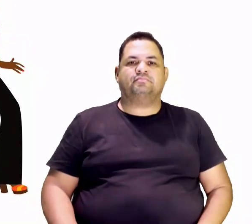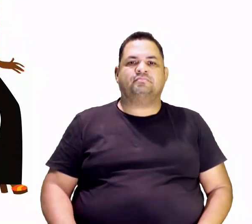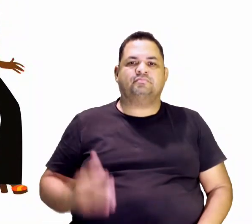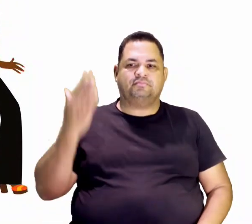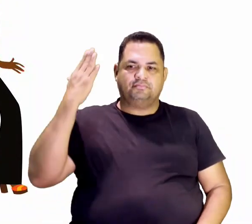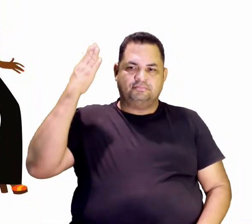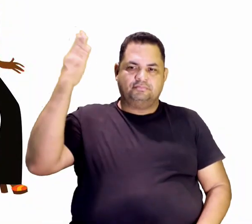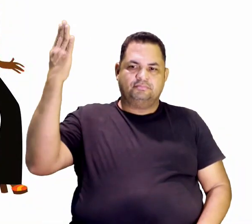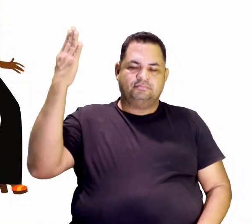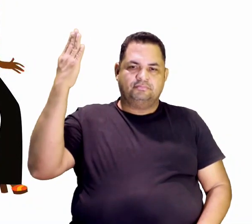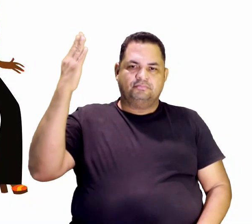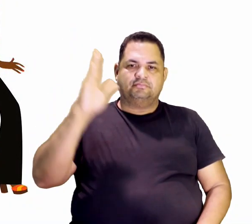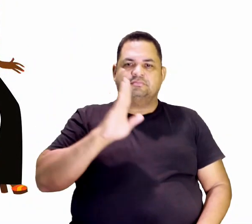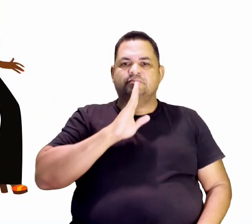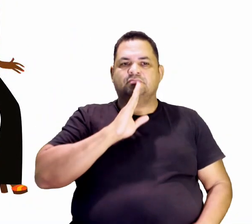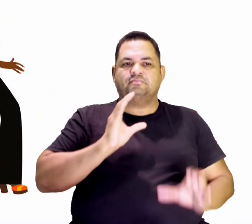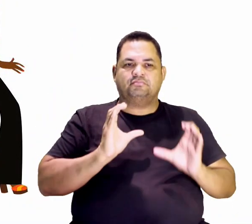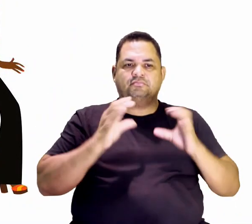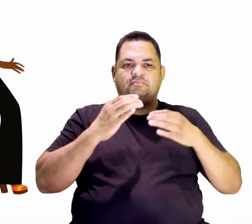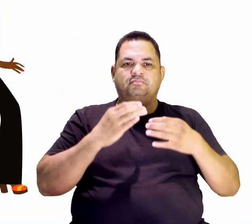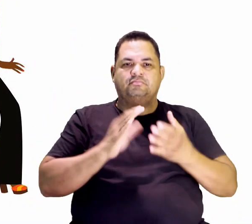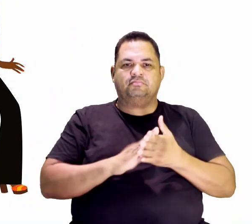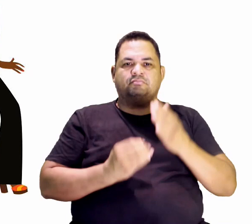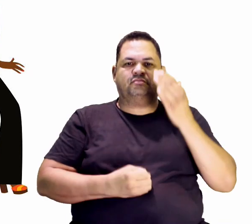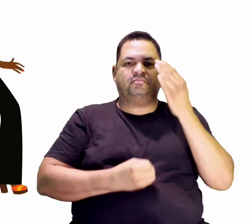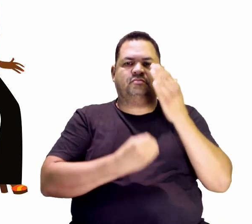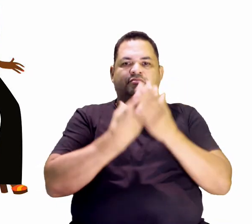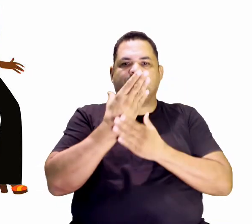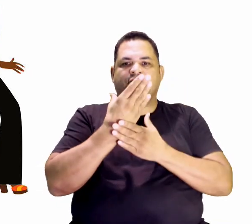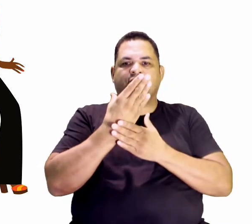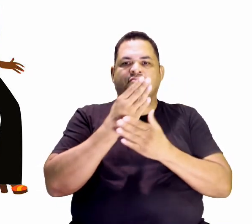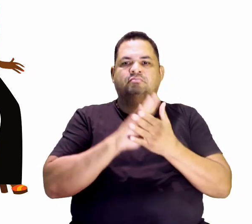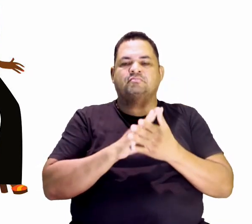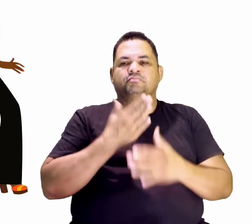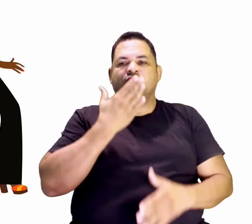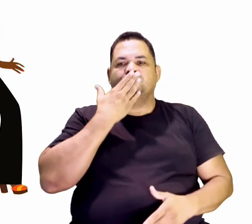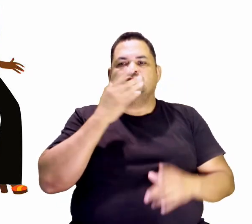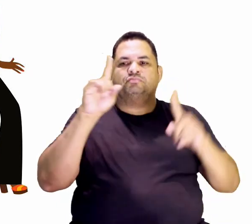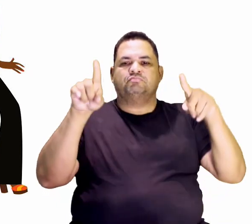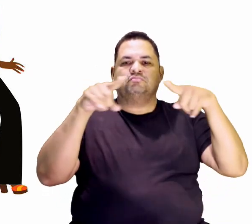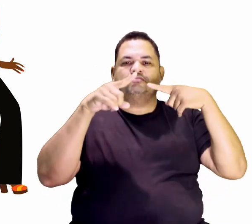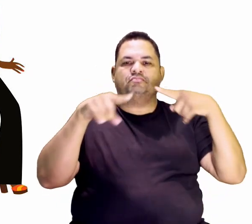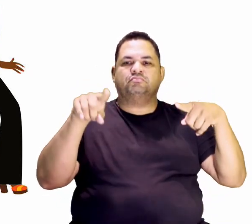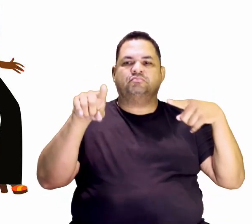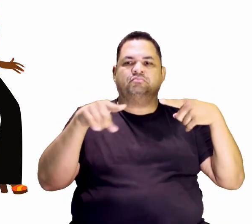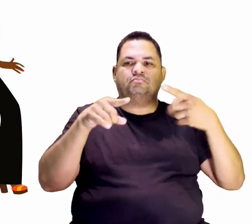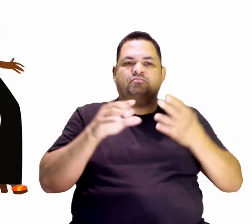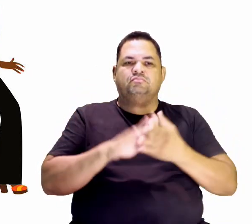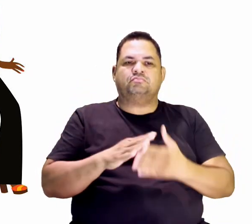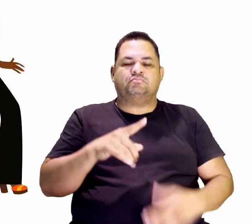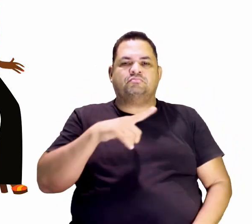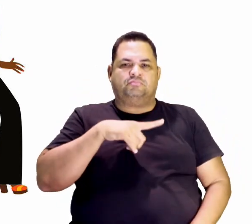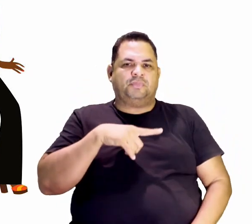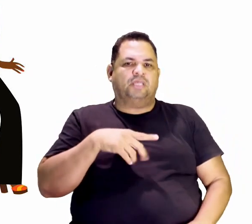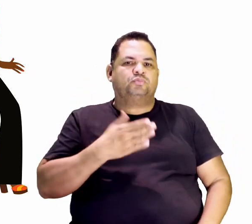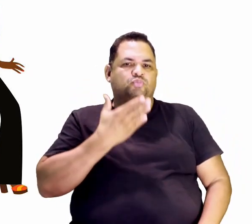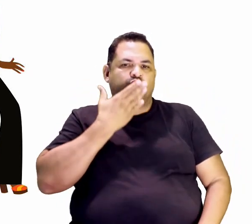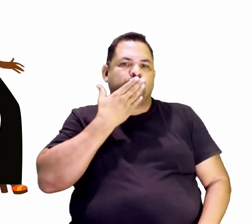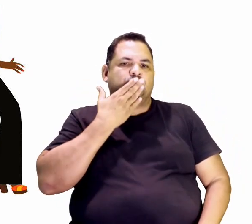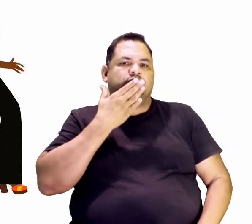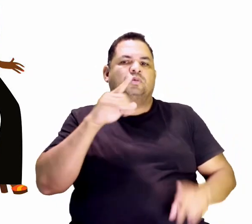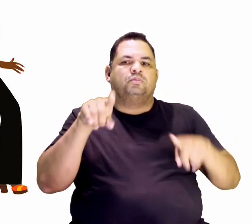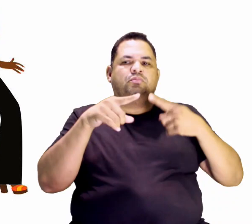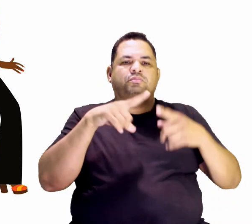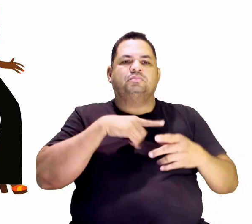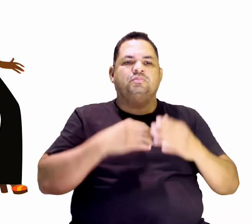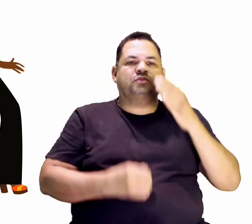funkeiros. Então, a tribo do funk, ela surge juntamente com esse estilo musical, né? O funk é um estilo, né? E tem